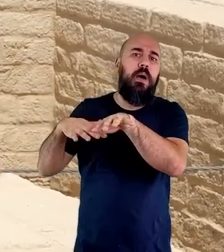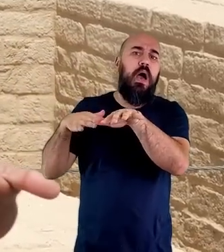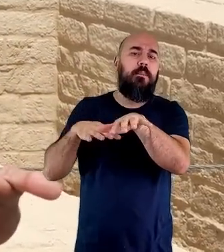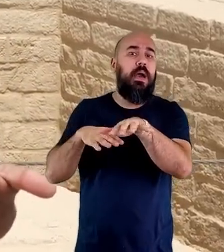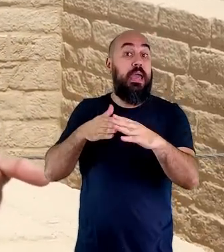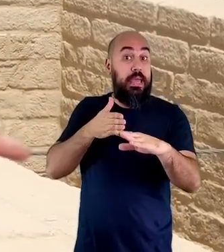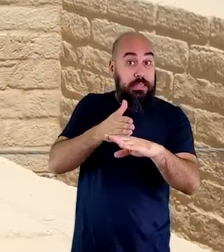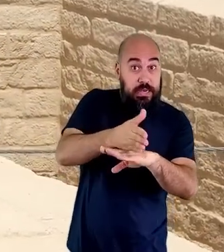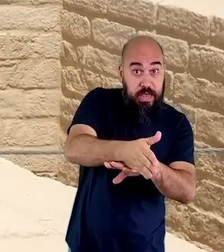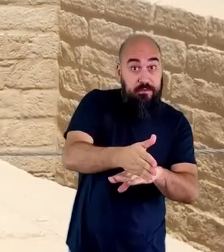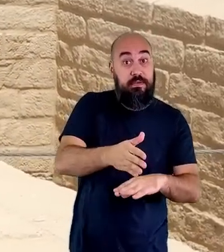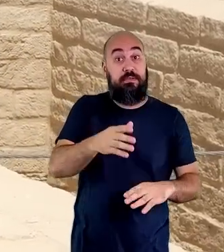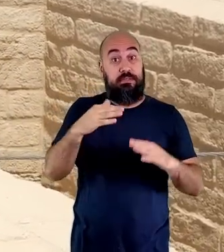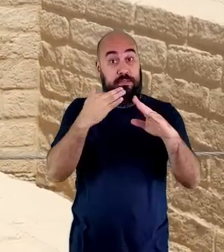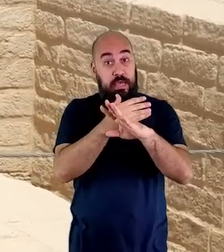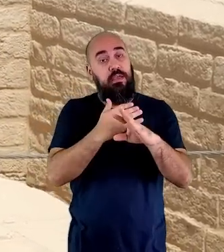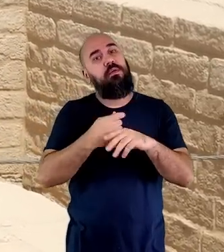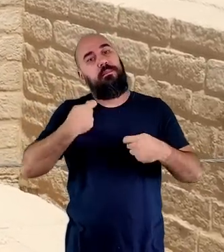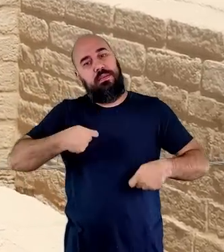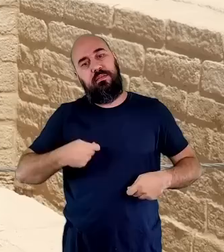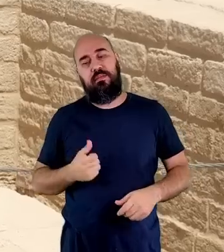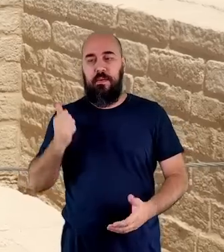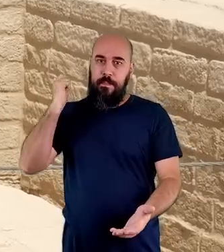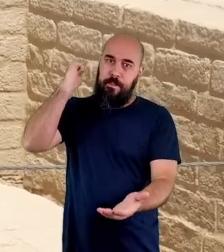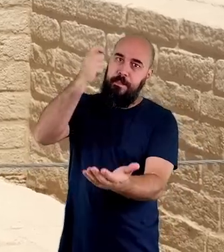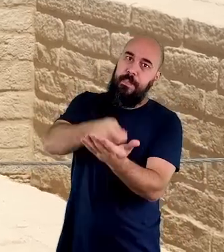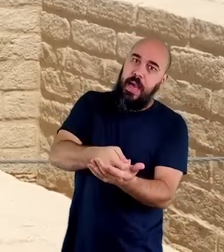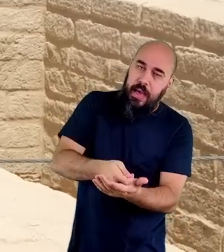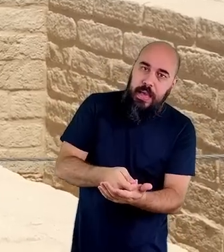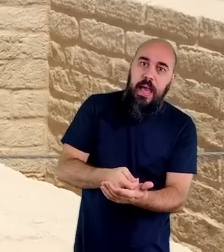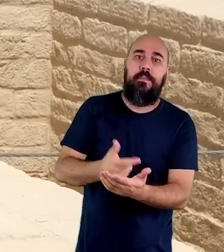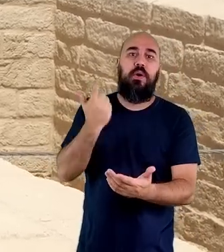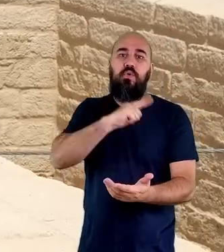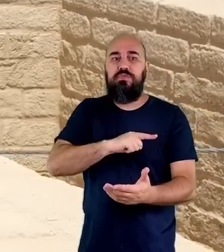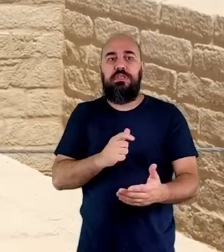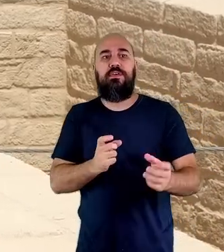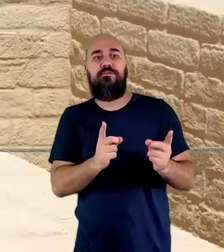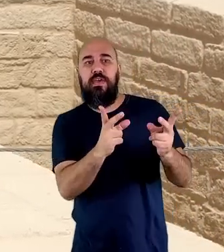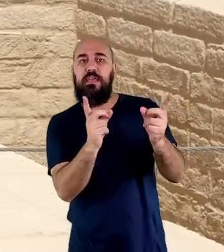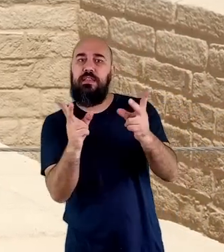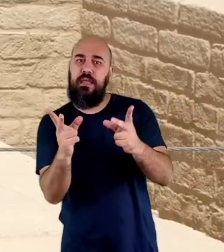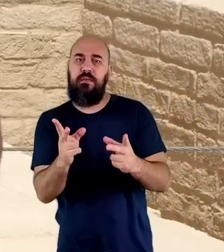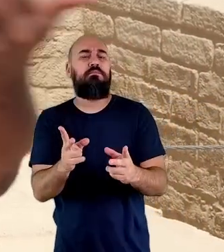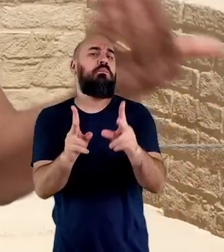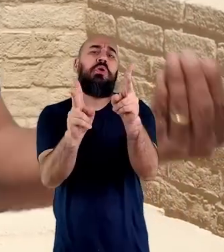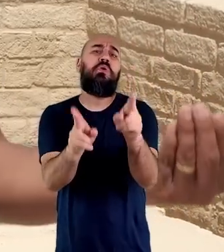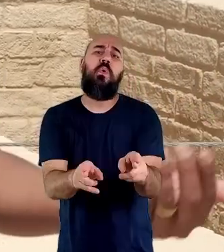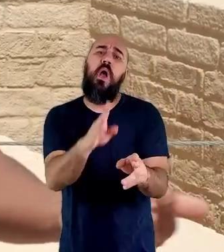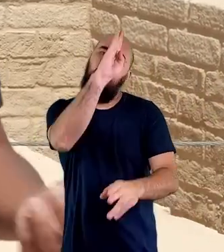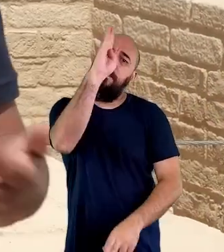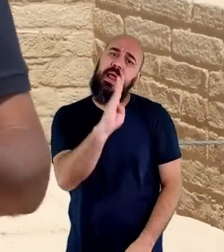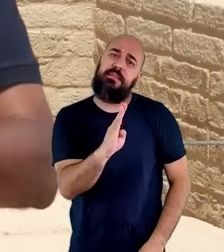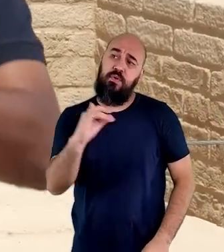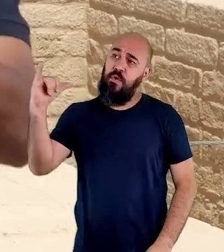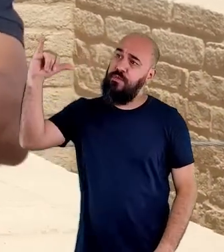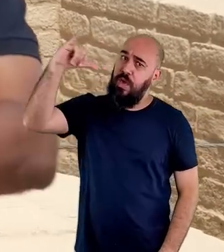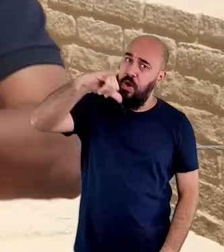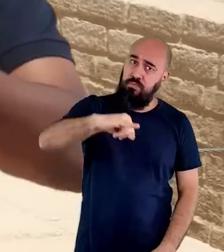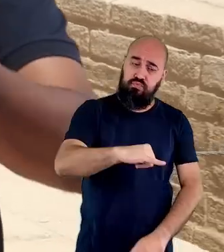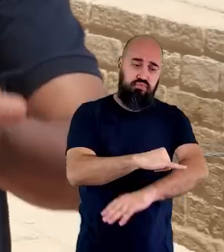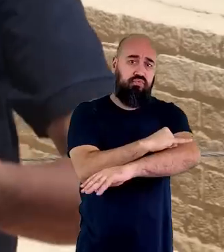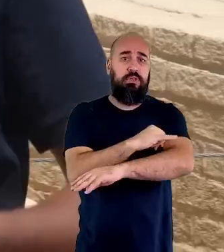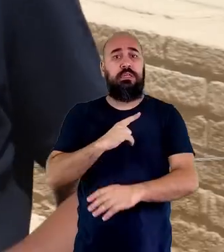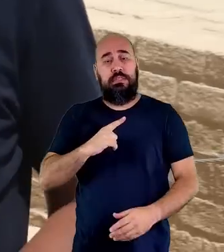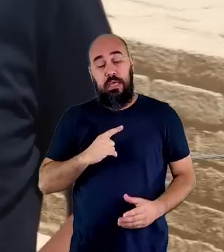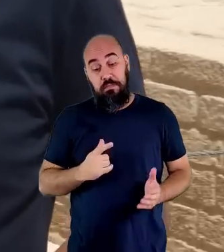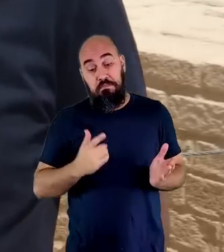saíam da cidade tinham que tributar os seus produtos, assim como fazemos até hoje. Quando você chega ao Brasil ou sai do Brasil, você tem que